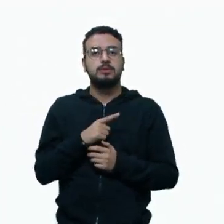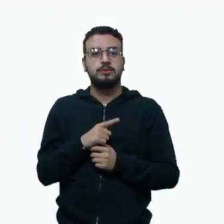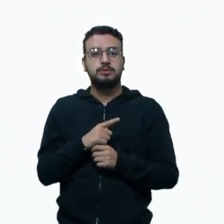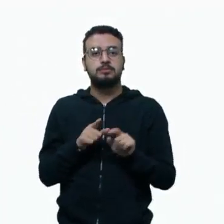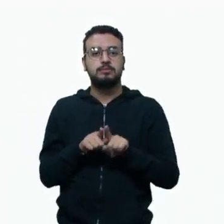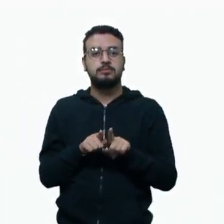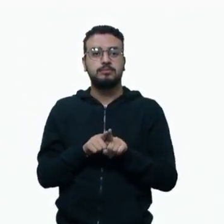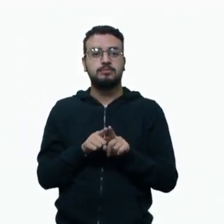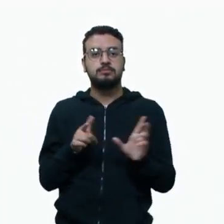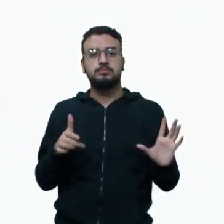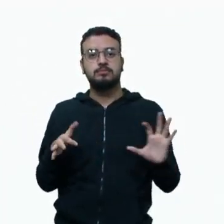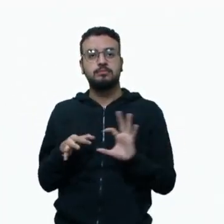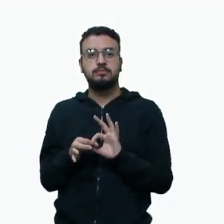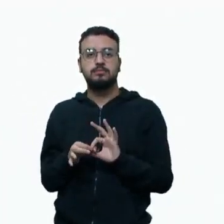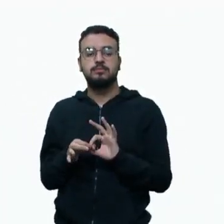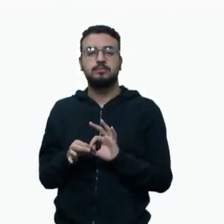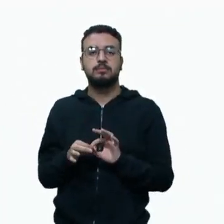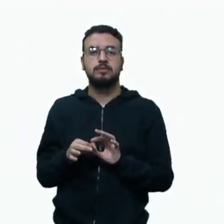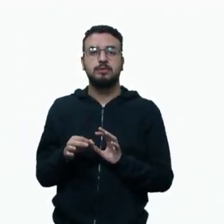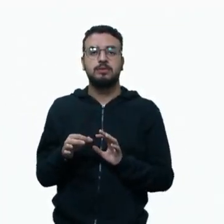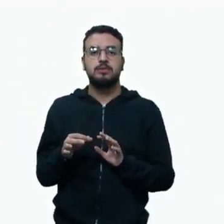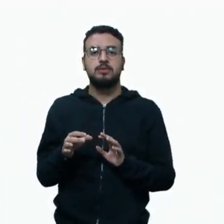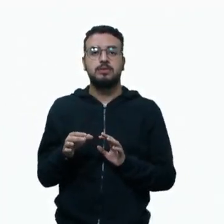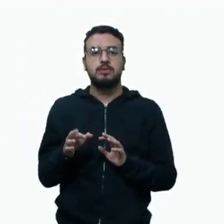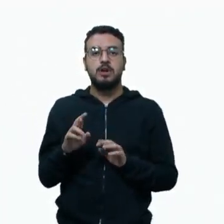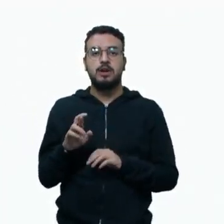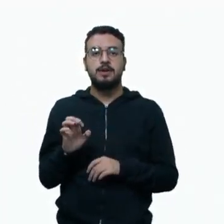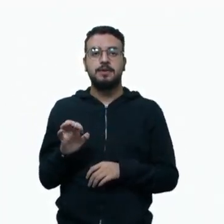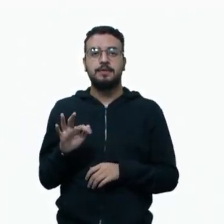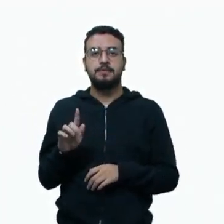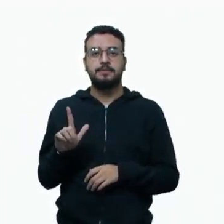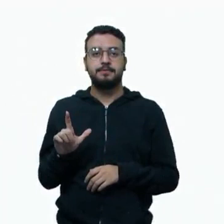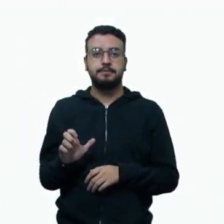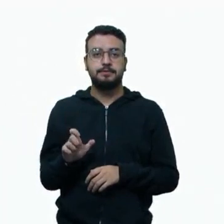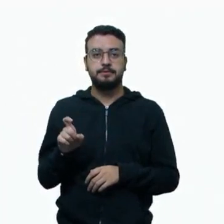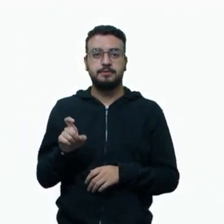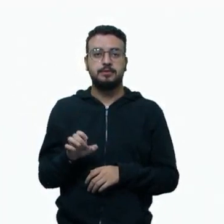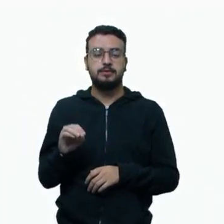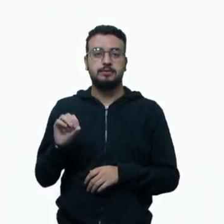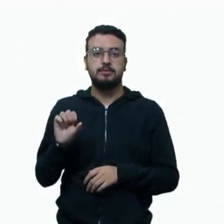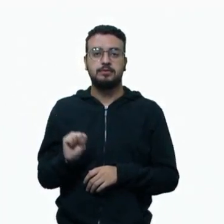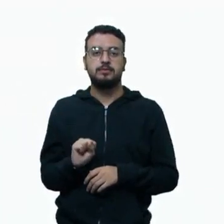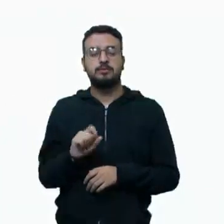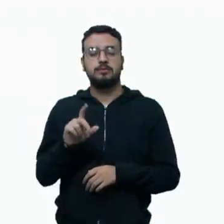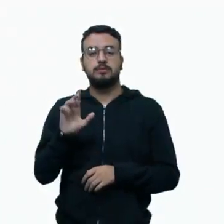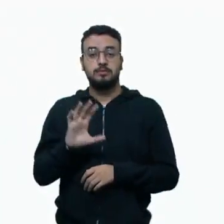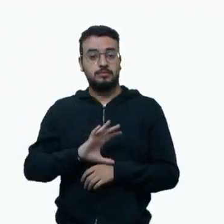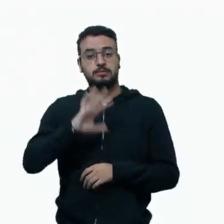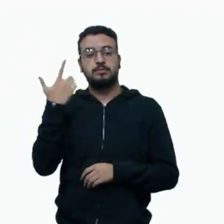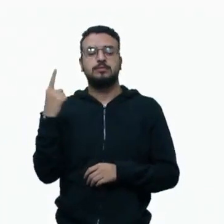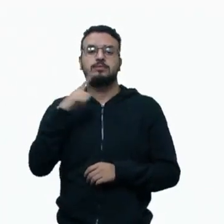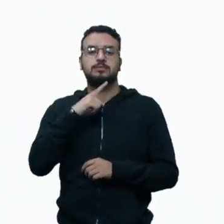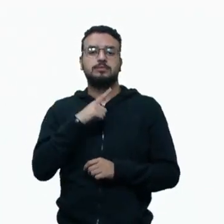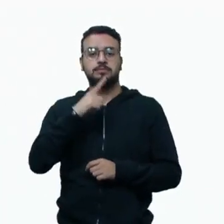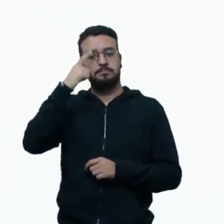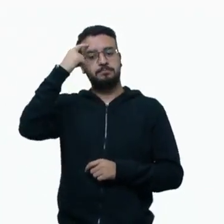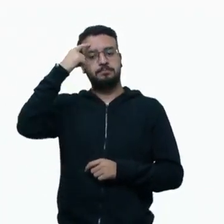a integração de reflexos. A integração de reflexo, ela ocorre por vias nervosas